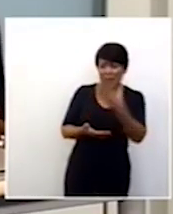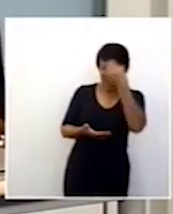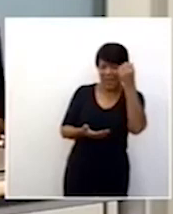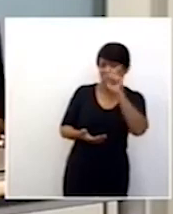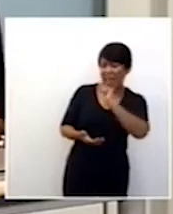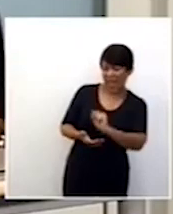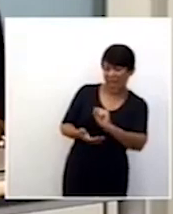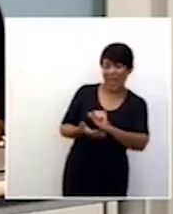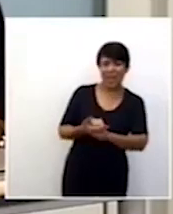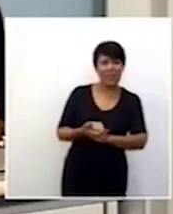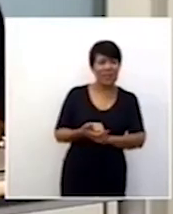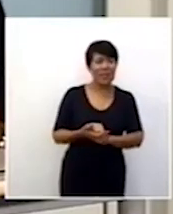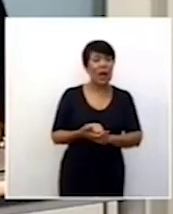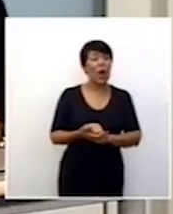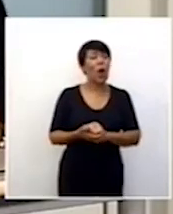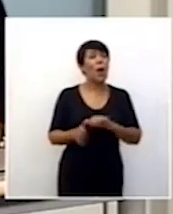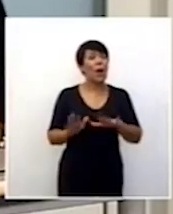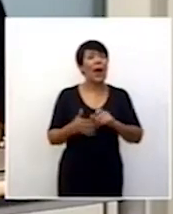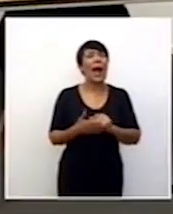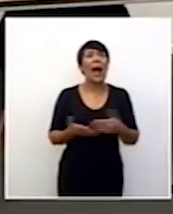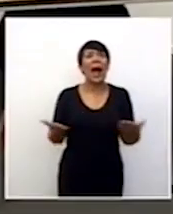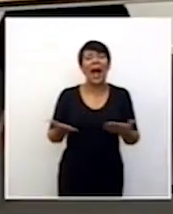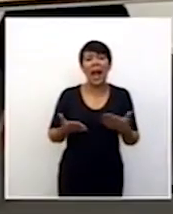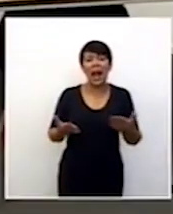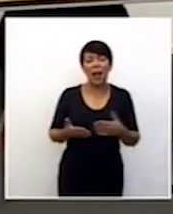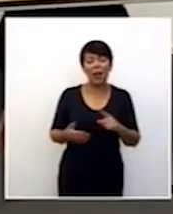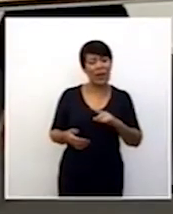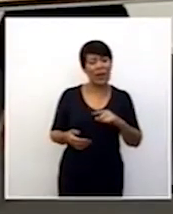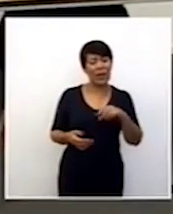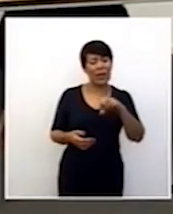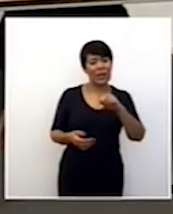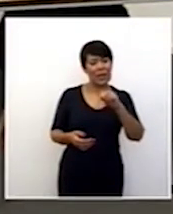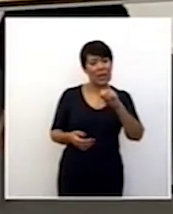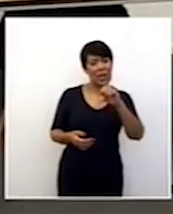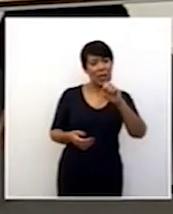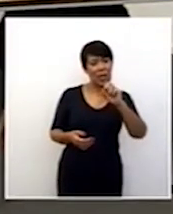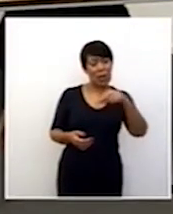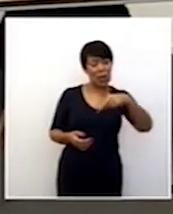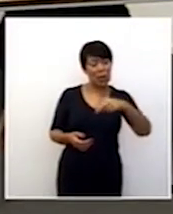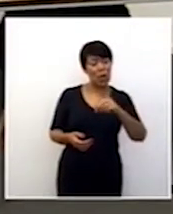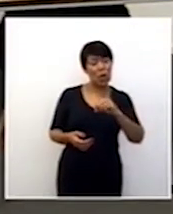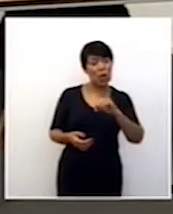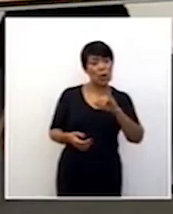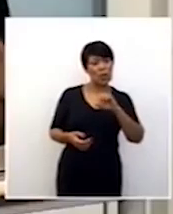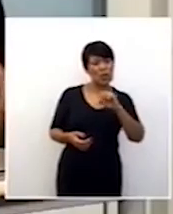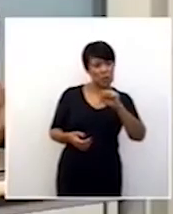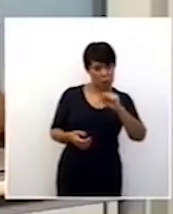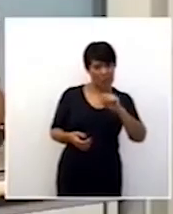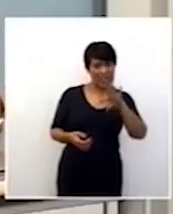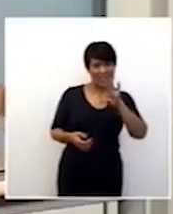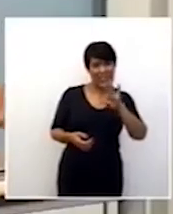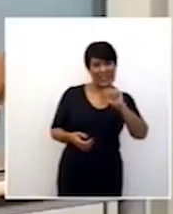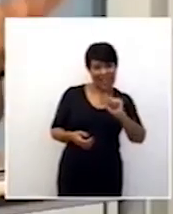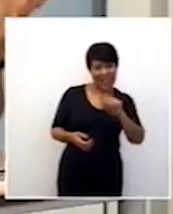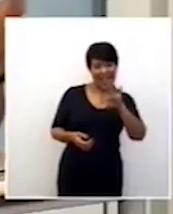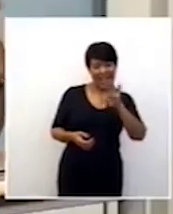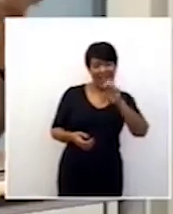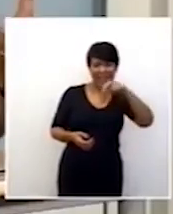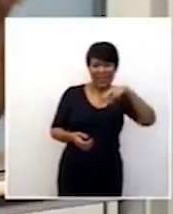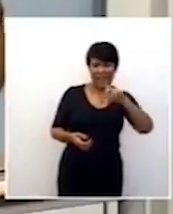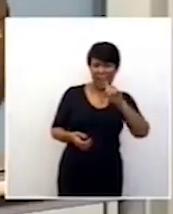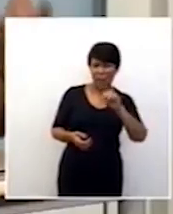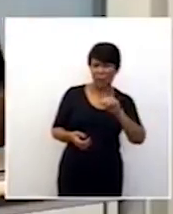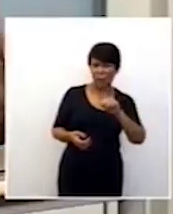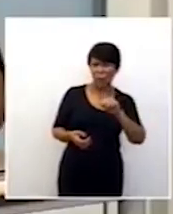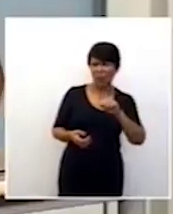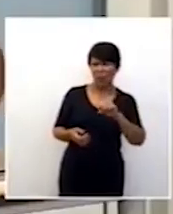assim, a aula que nós está tendo, a aula é zica. E aí já julga esse indivíduo como sendo